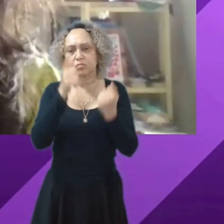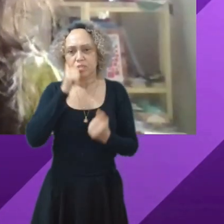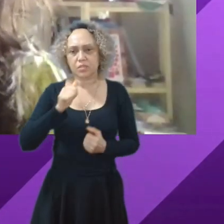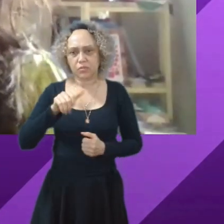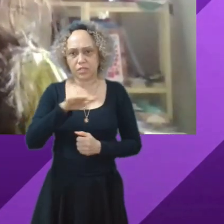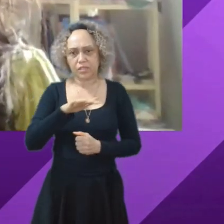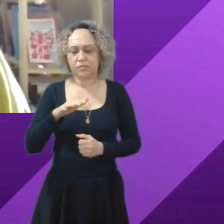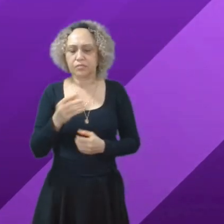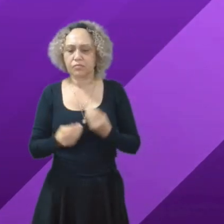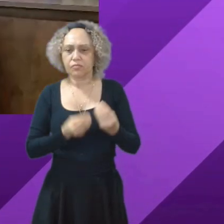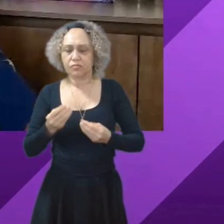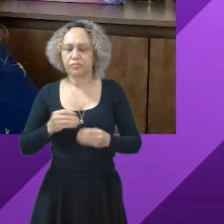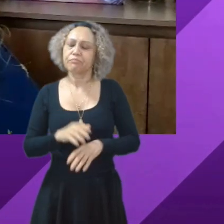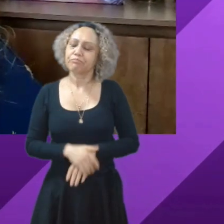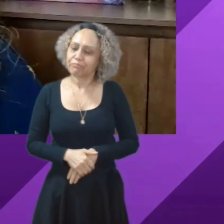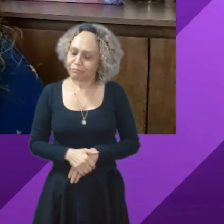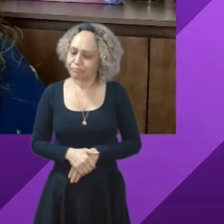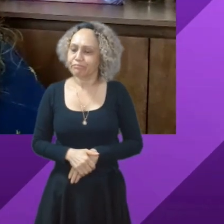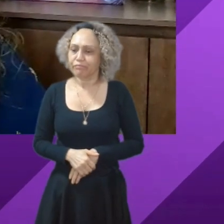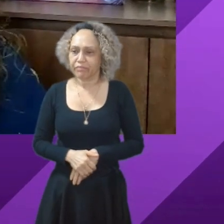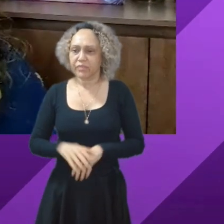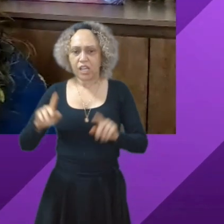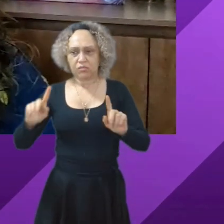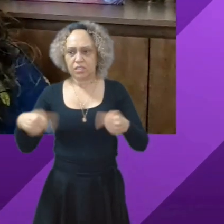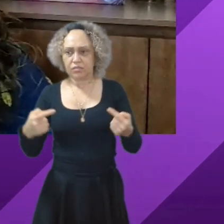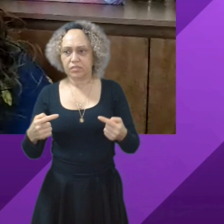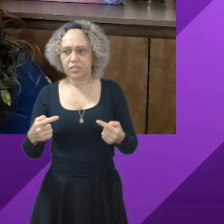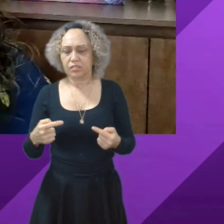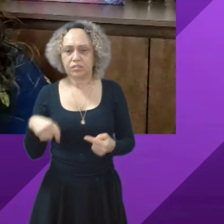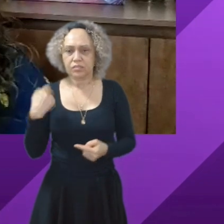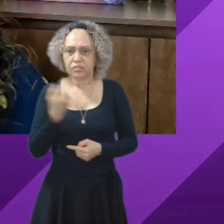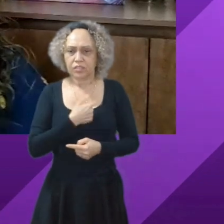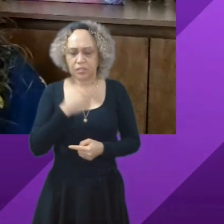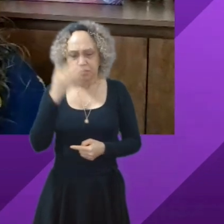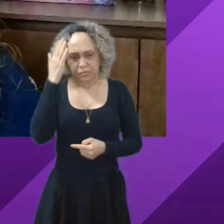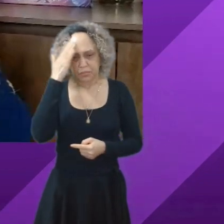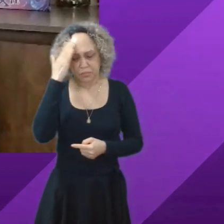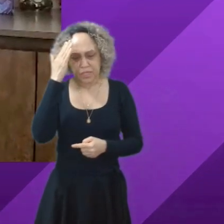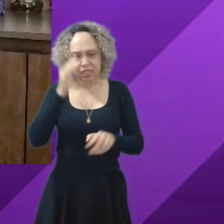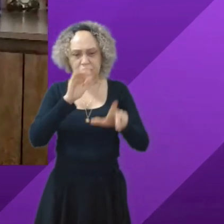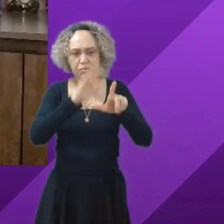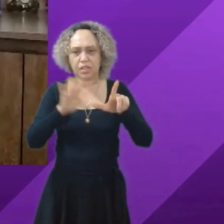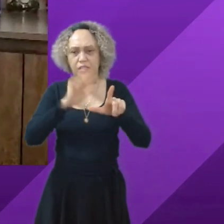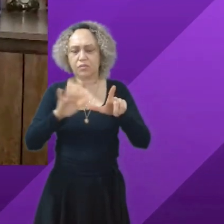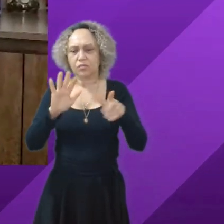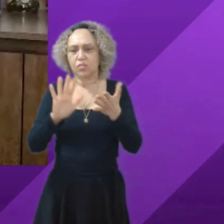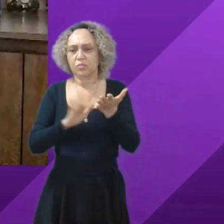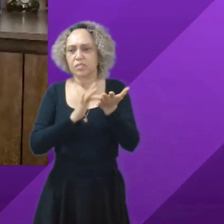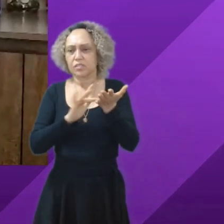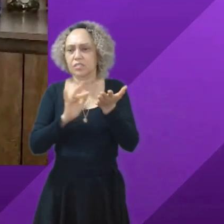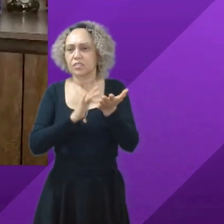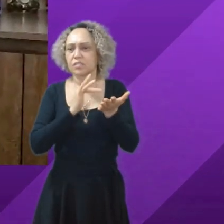Tá aí um desafio, porque quando a gente pensa em plataformas digitais, hoje a gente está falando